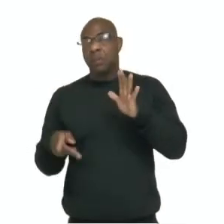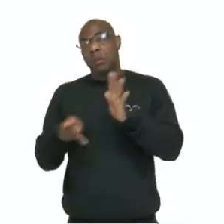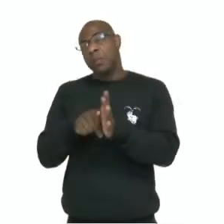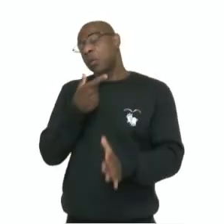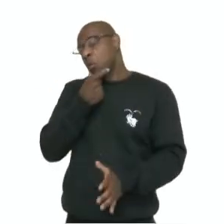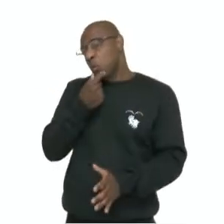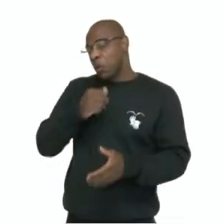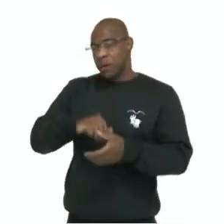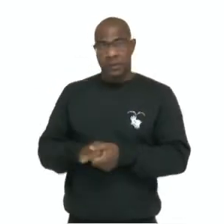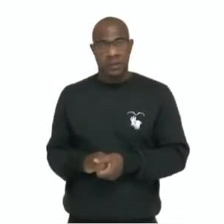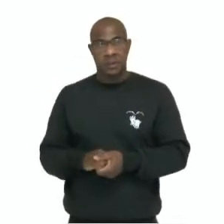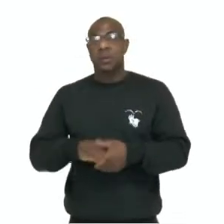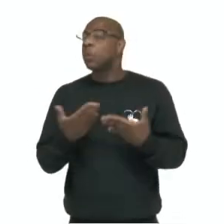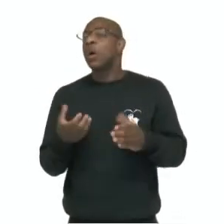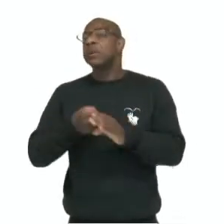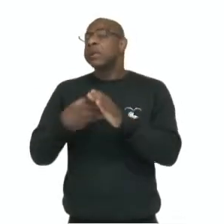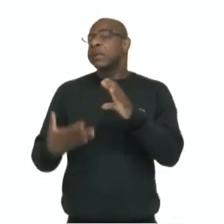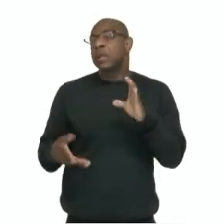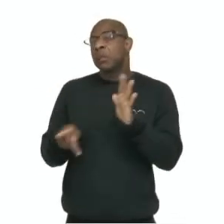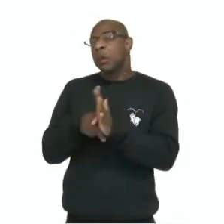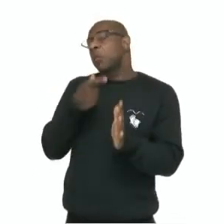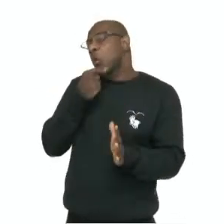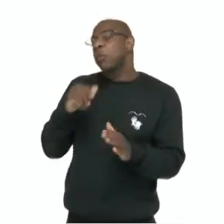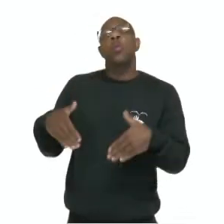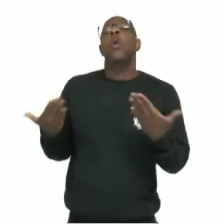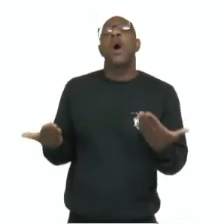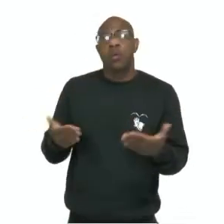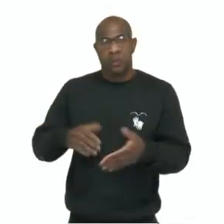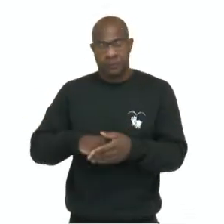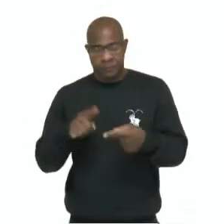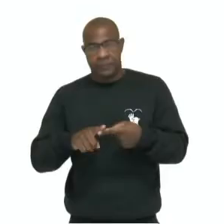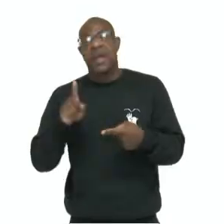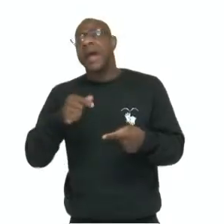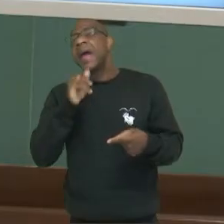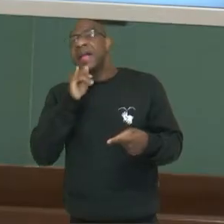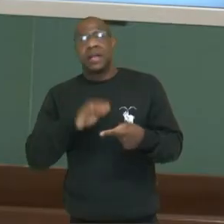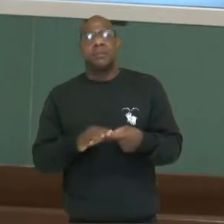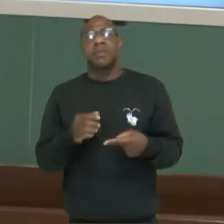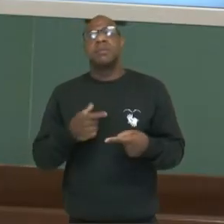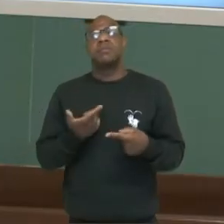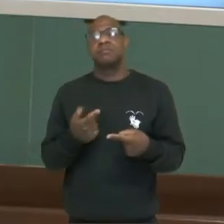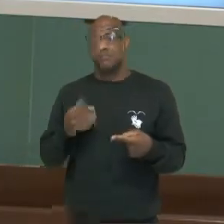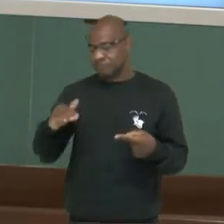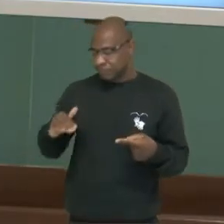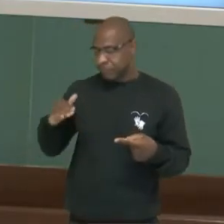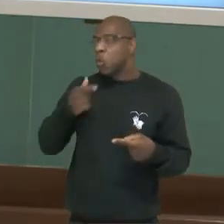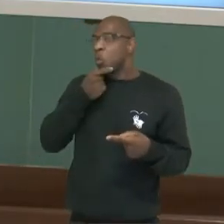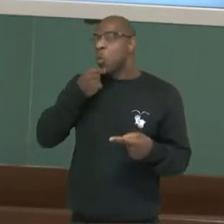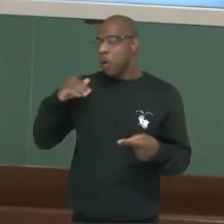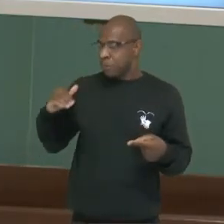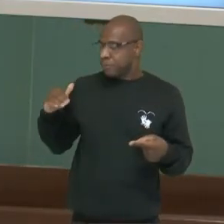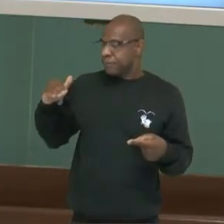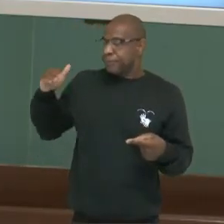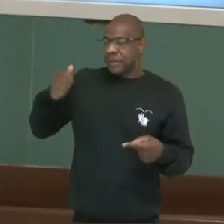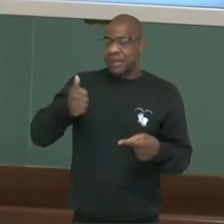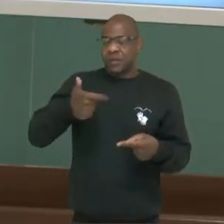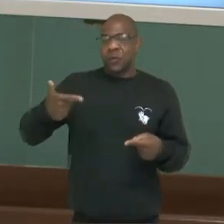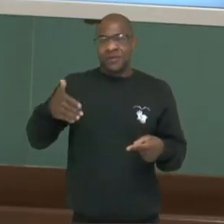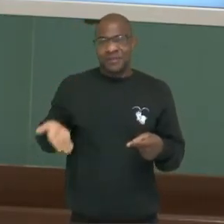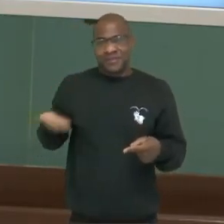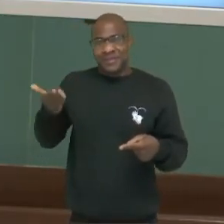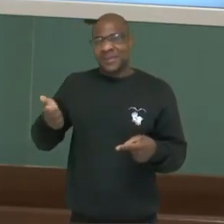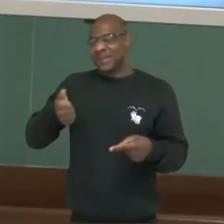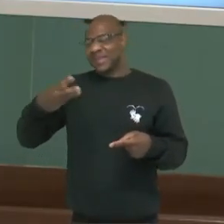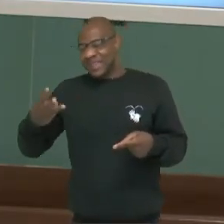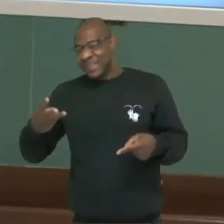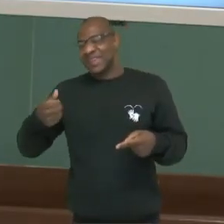masculinas. Quais são essas características? São, por exemplo, quando o menino está saindo da fase de criança, entrando